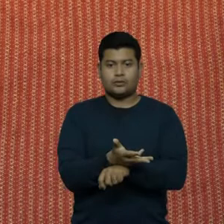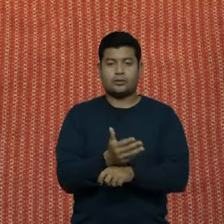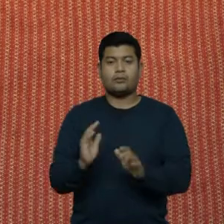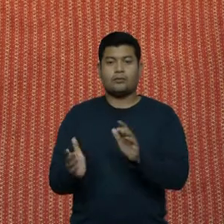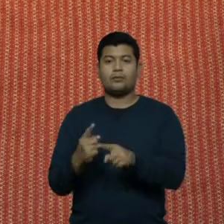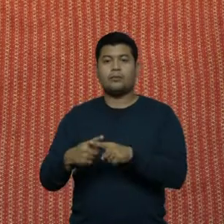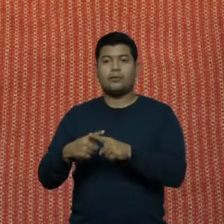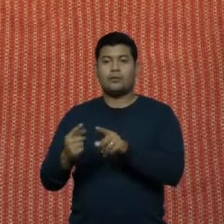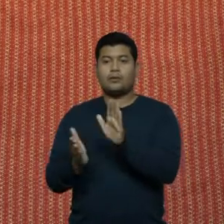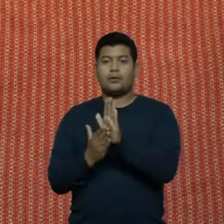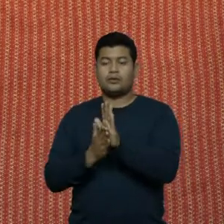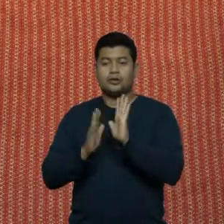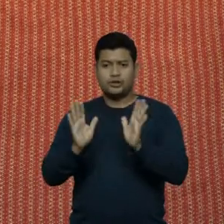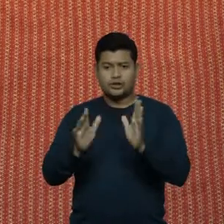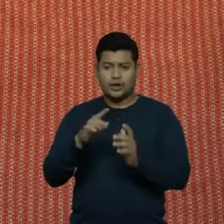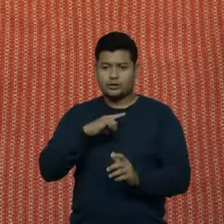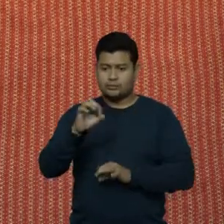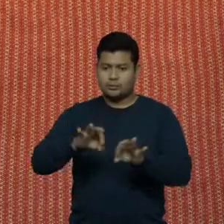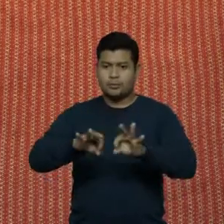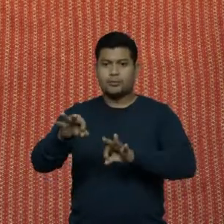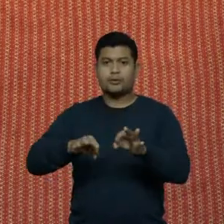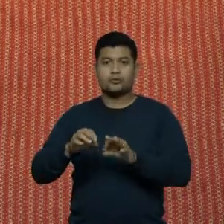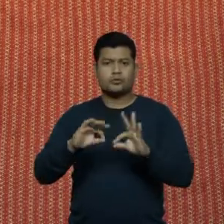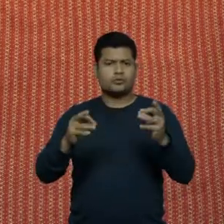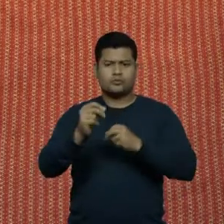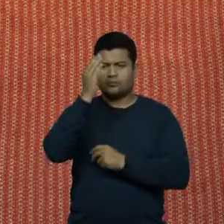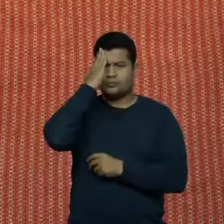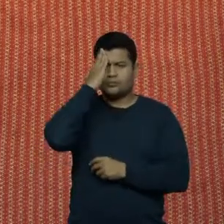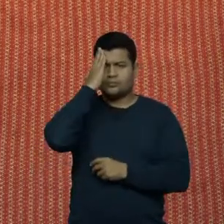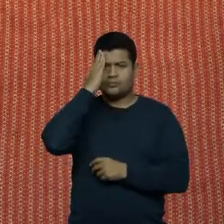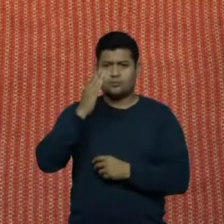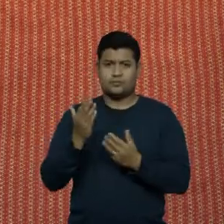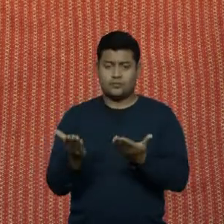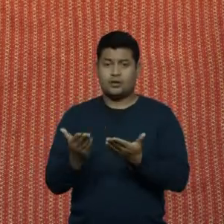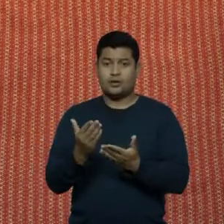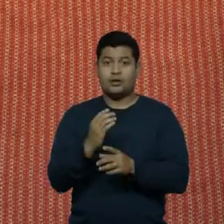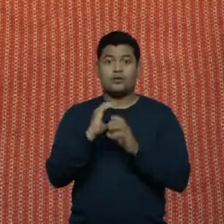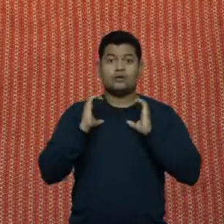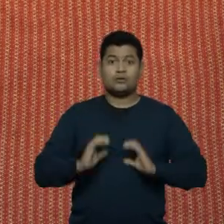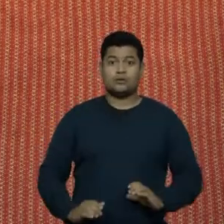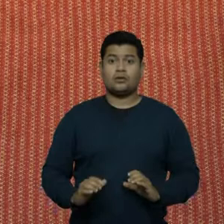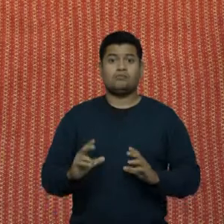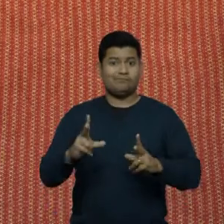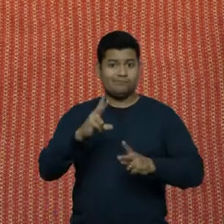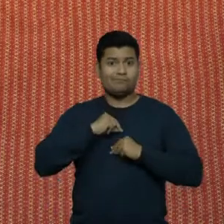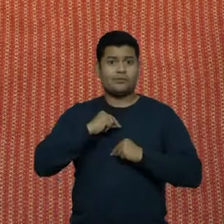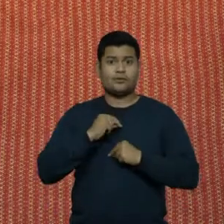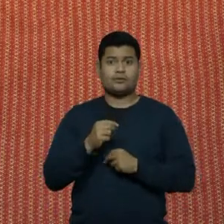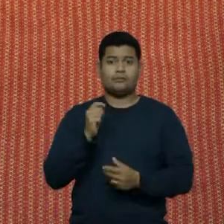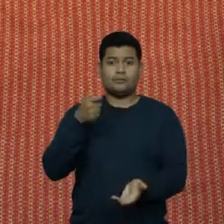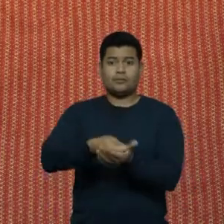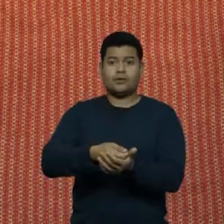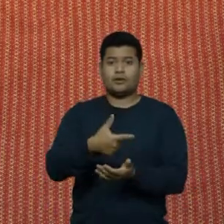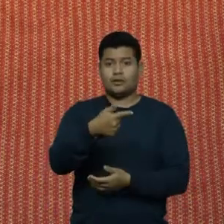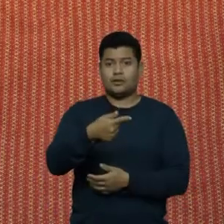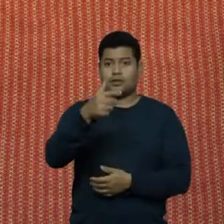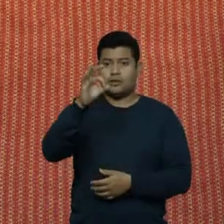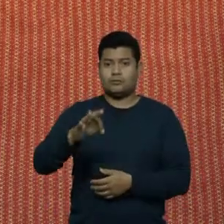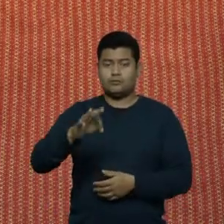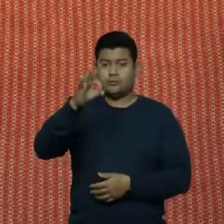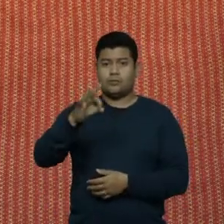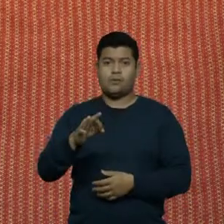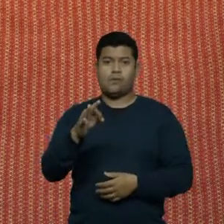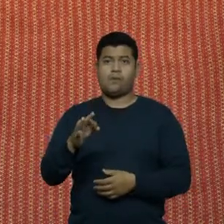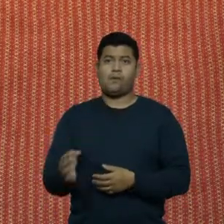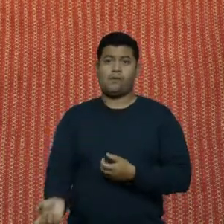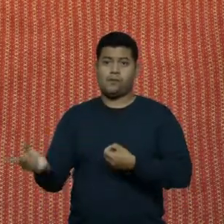proposta está amadurecida todos têm conhecimento de que cidadão Catarinense merece pagar o leite a sete porcento voltar para cesta básica